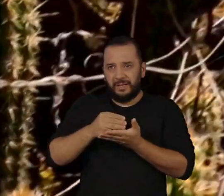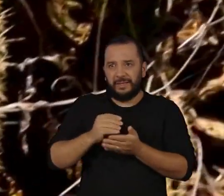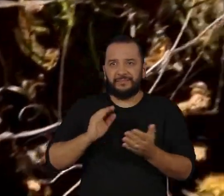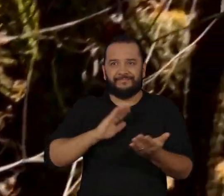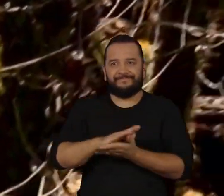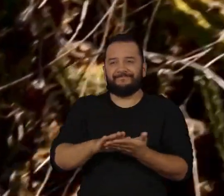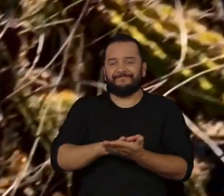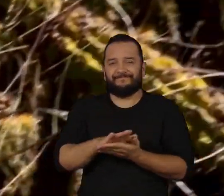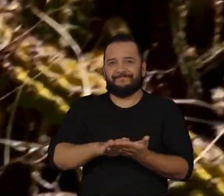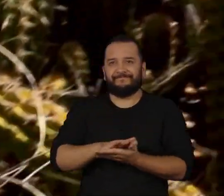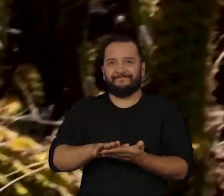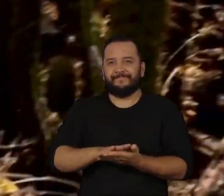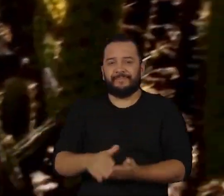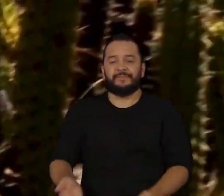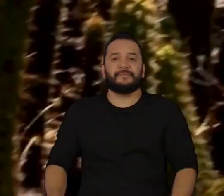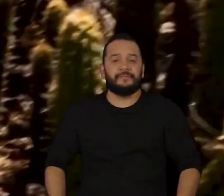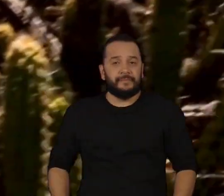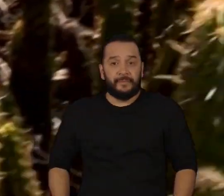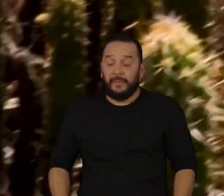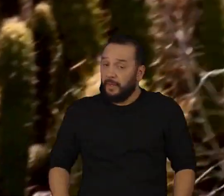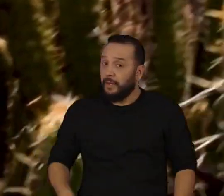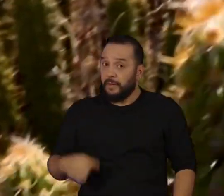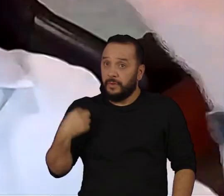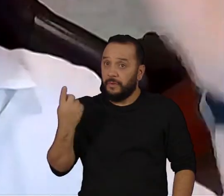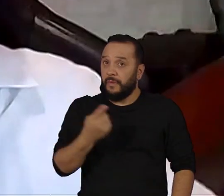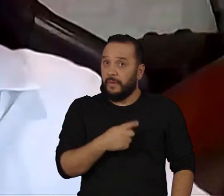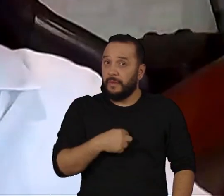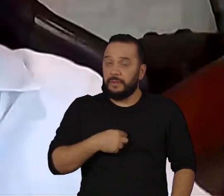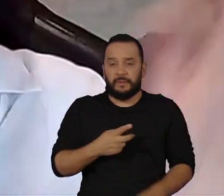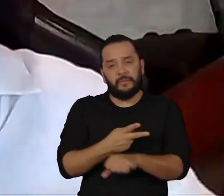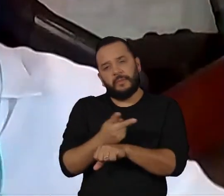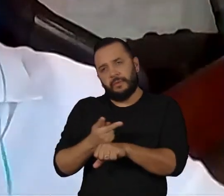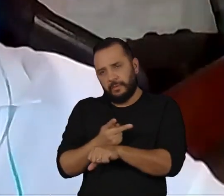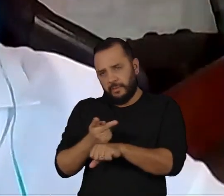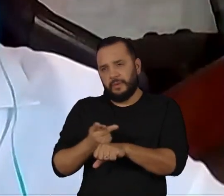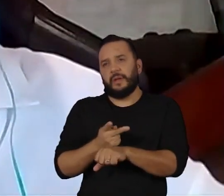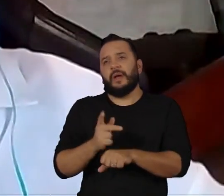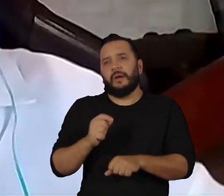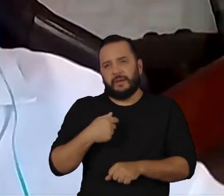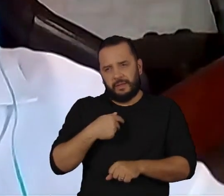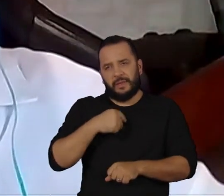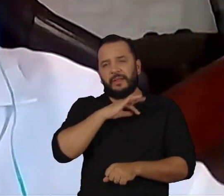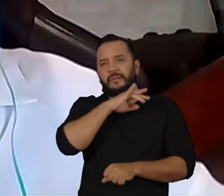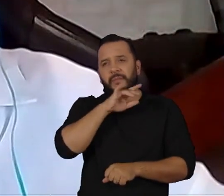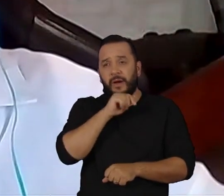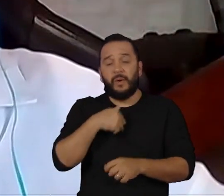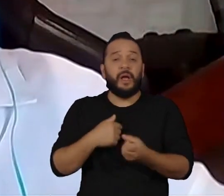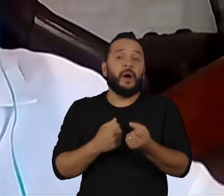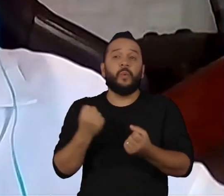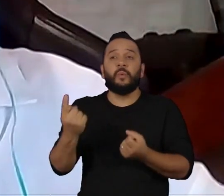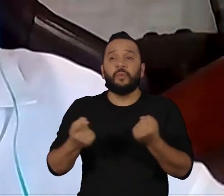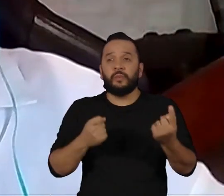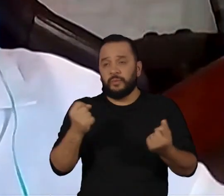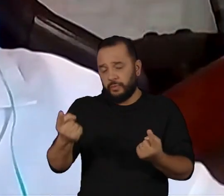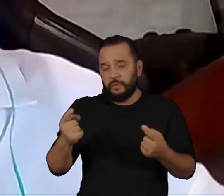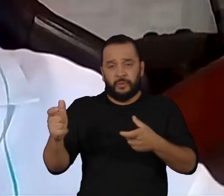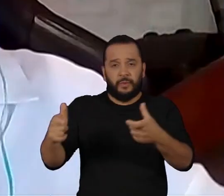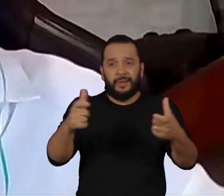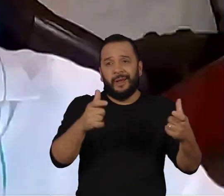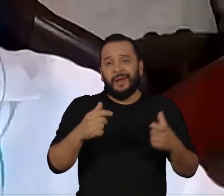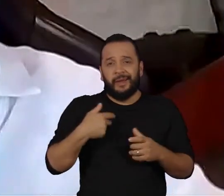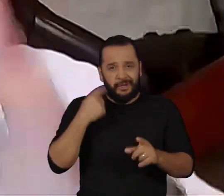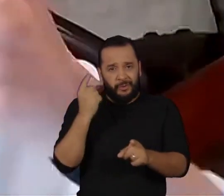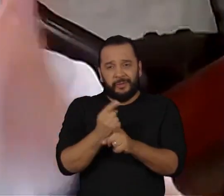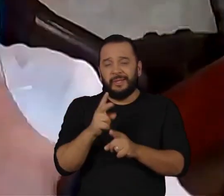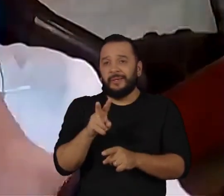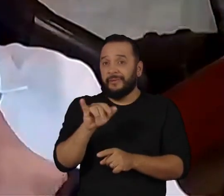A ideia, claro, não é buscar o animal, a não ser nas bordas, a gente provavelmente vai achar. Mas é buscar esses